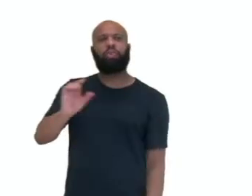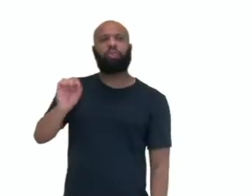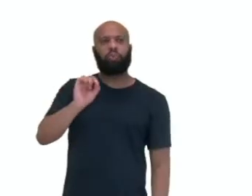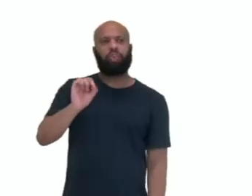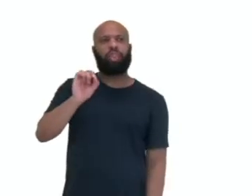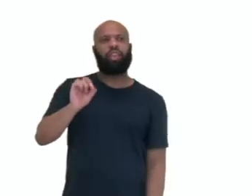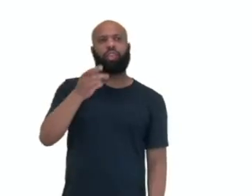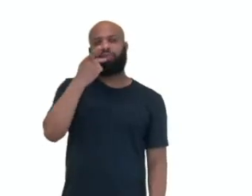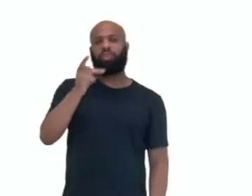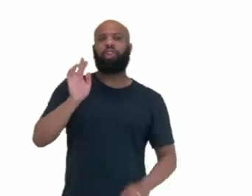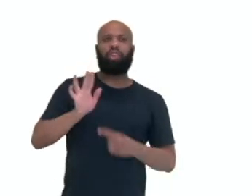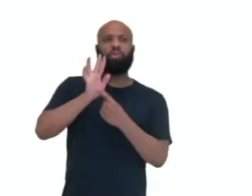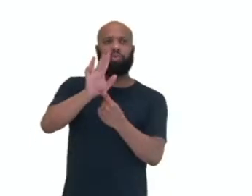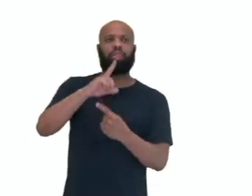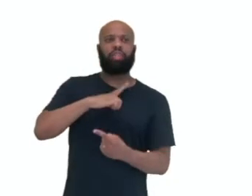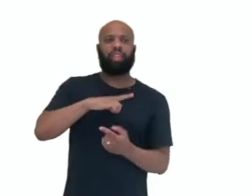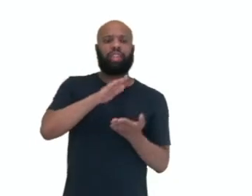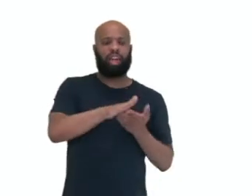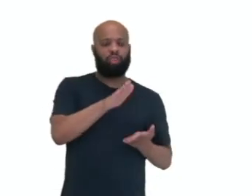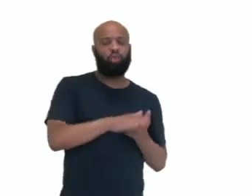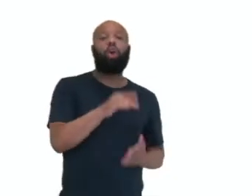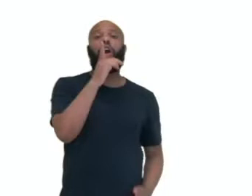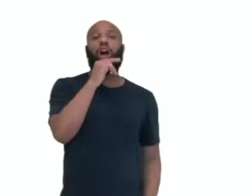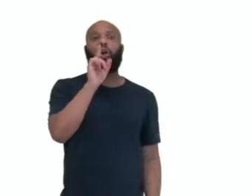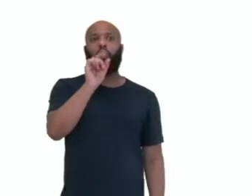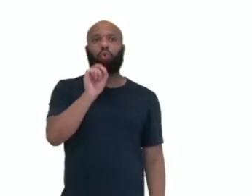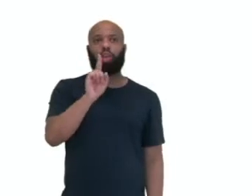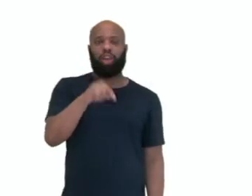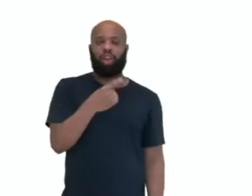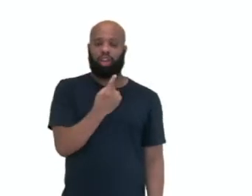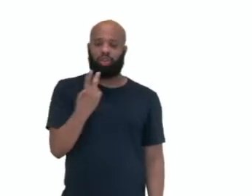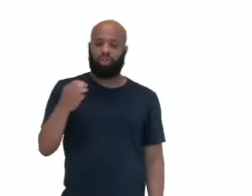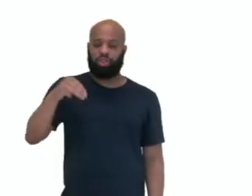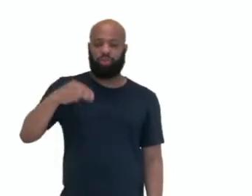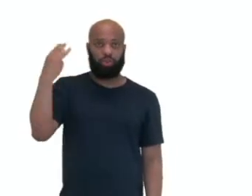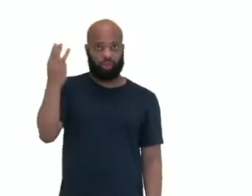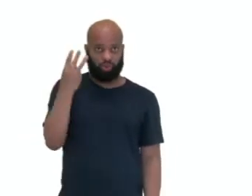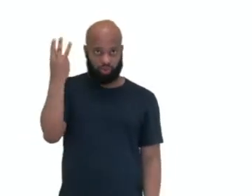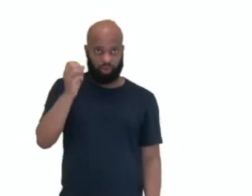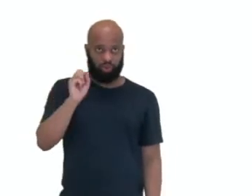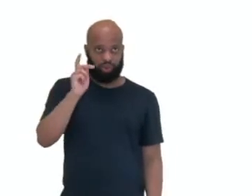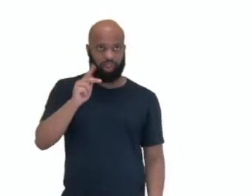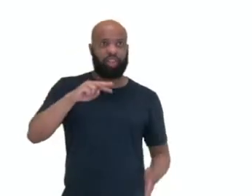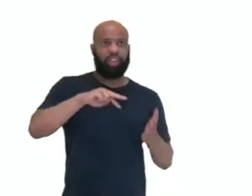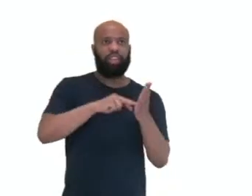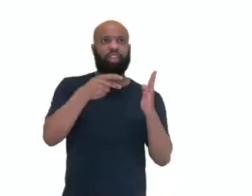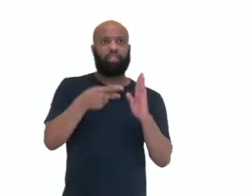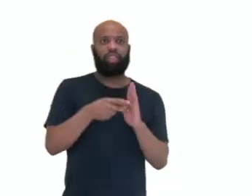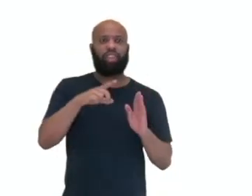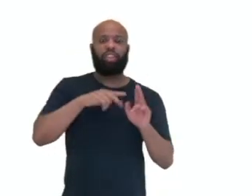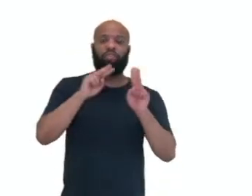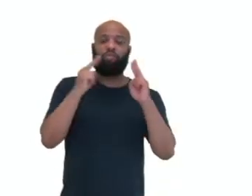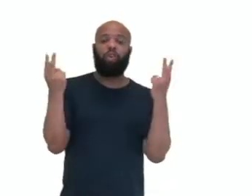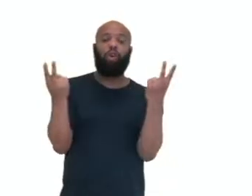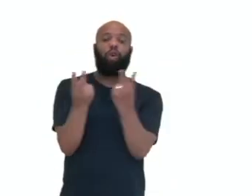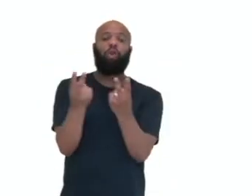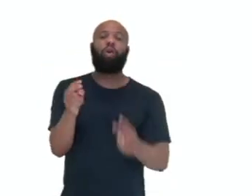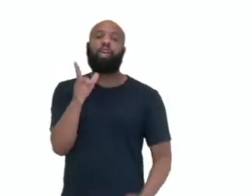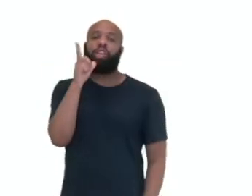né, nos diz que o consumo de água foi de 12 metros cúbicos, tá? Ou seja, o volume de